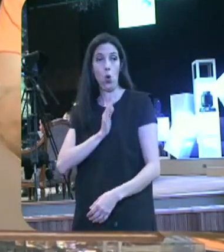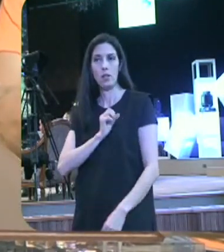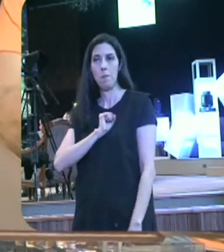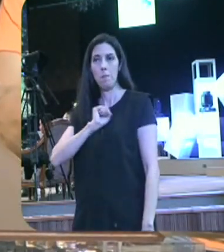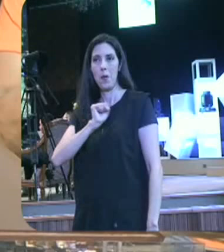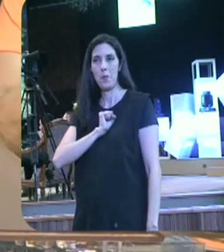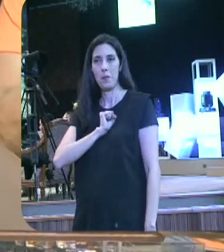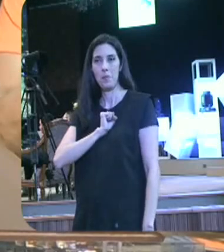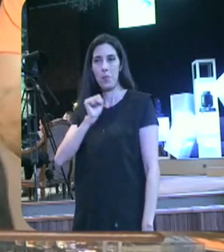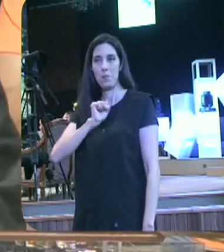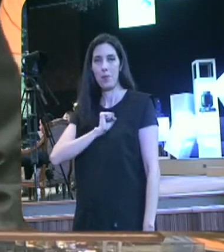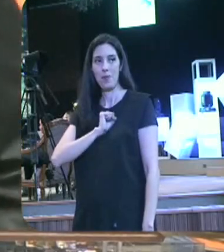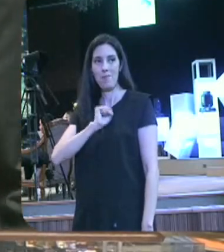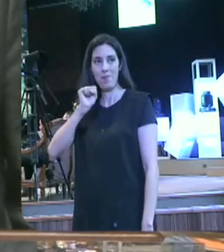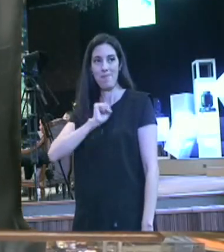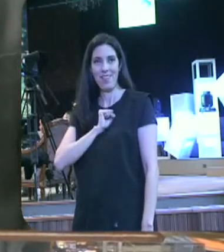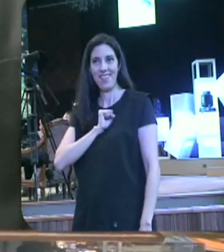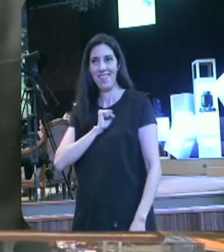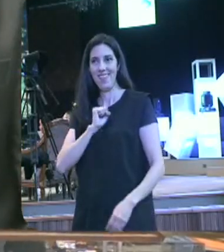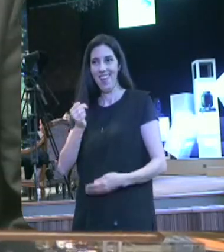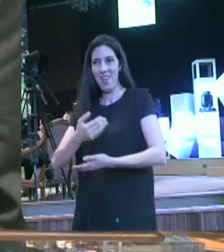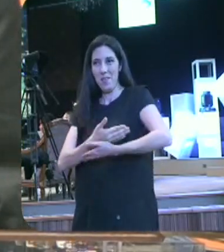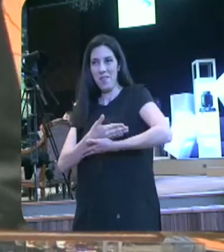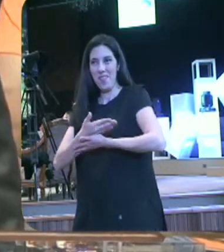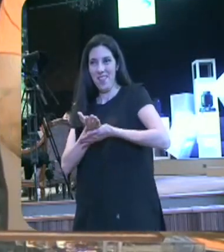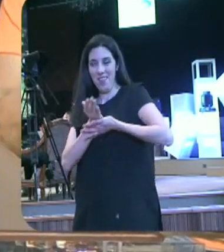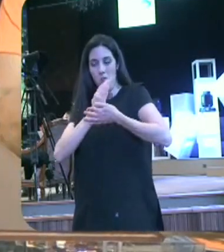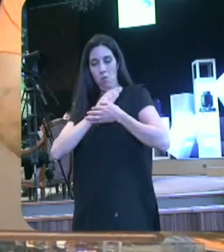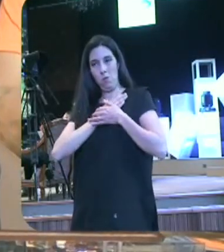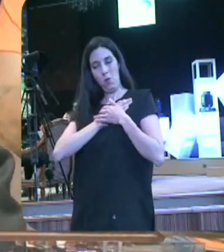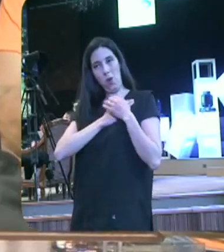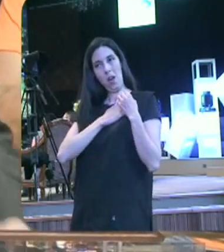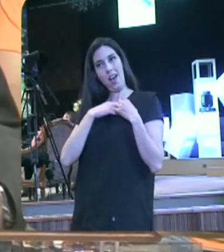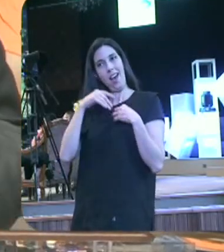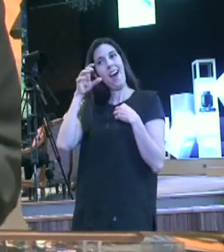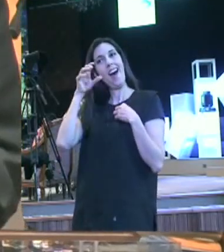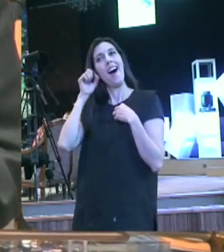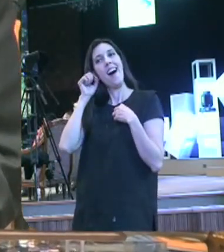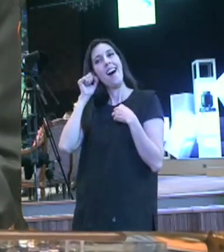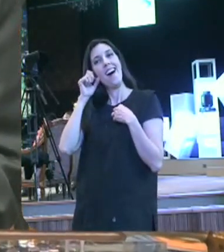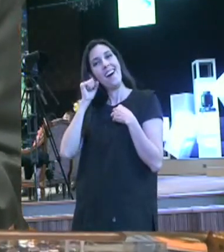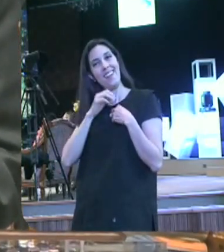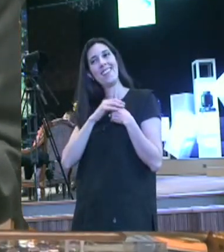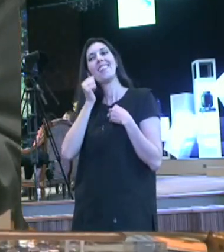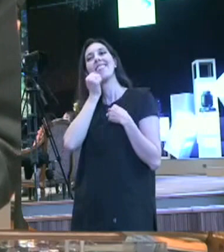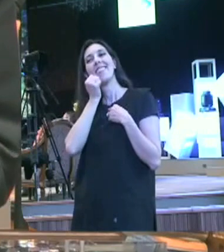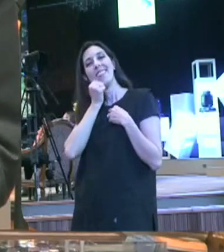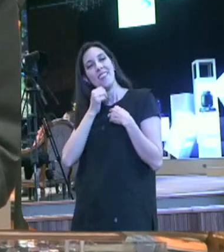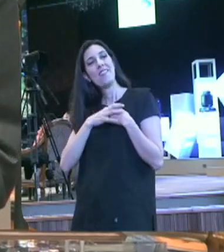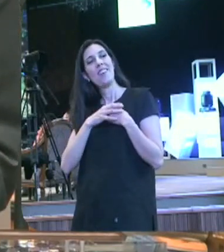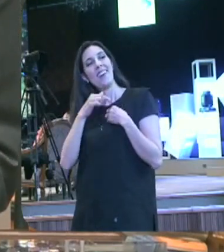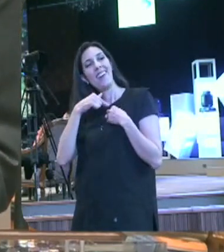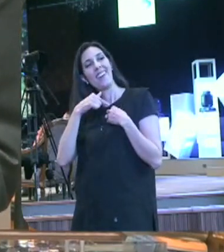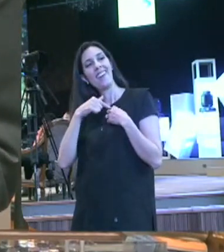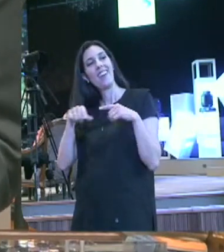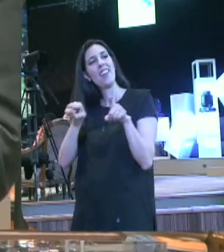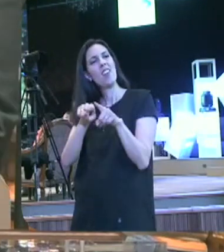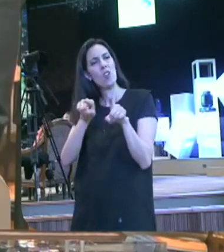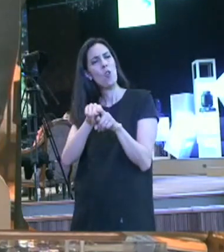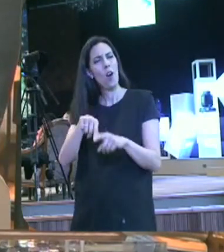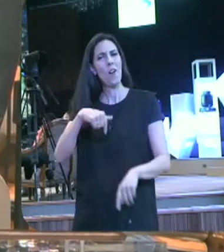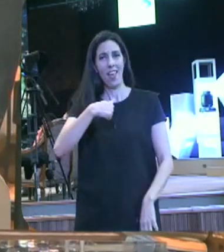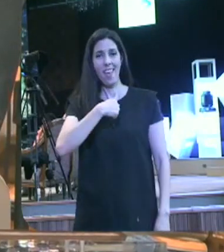E eu fiquei pensando nisso nessa hora, Como uma criança que se aconchega